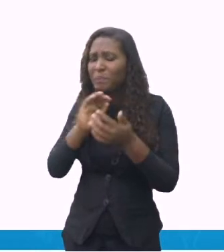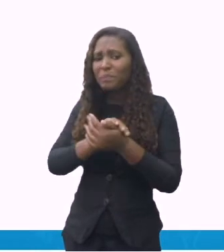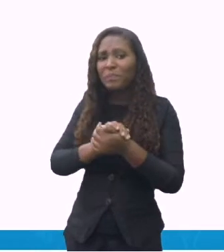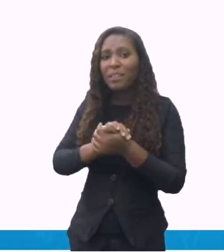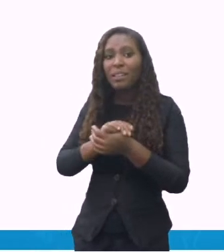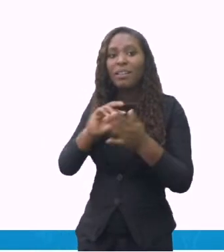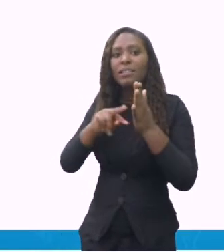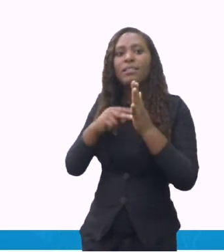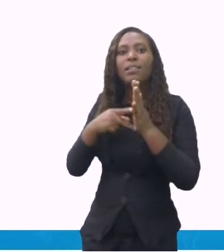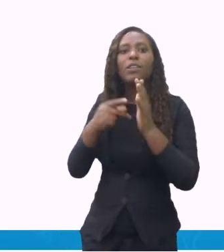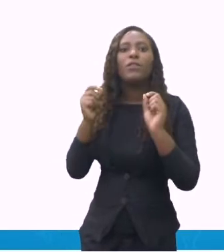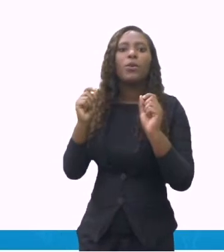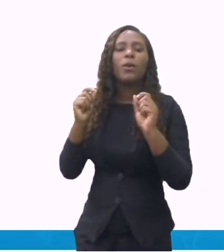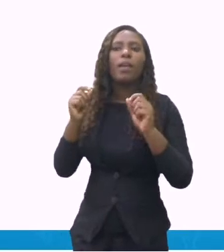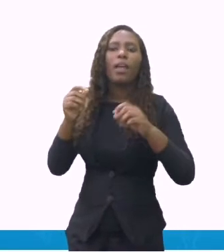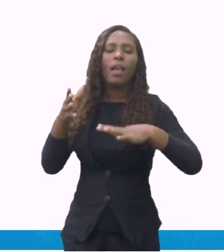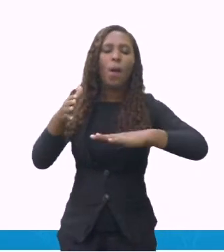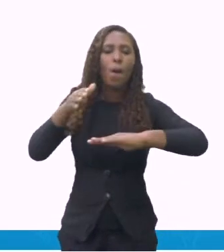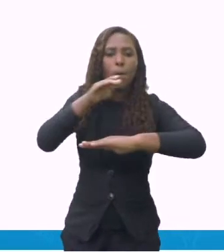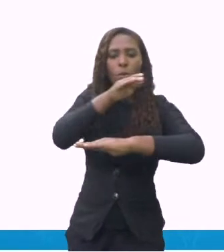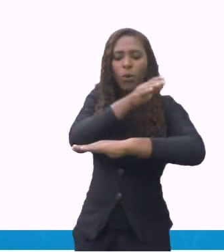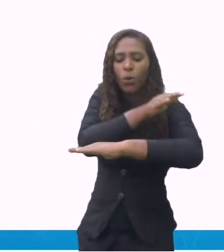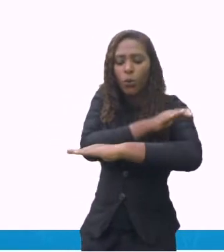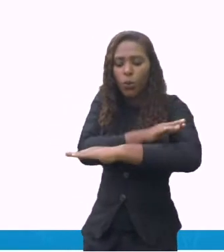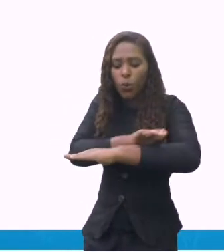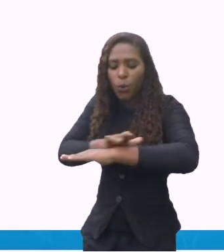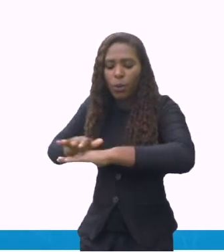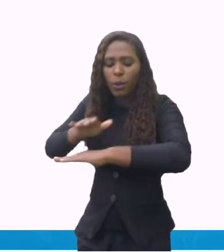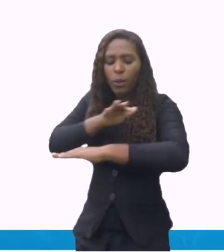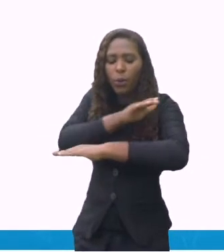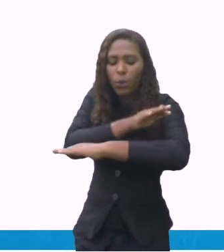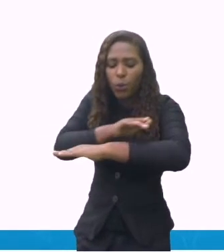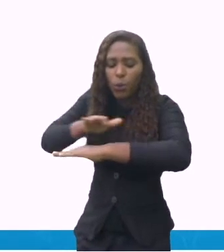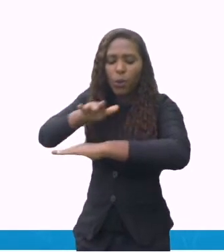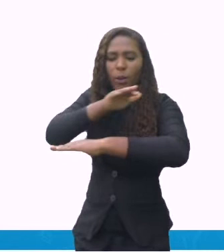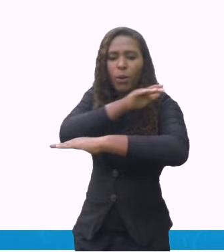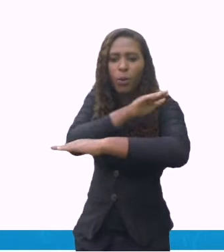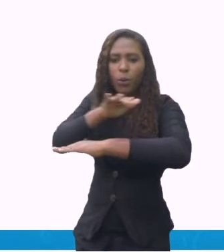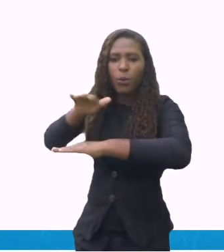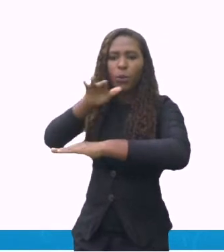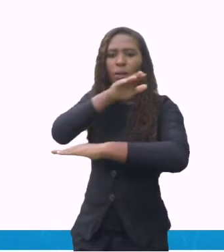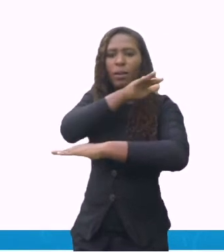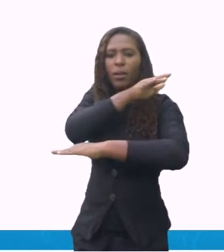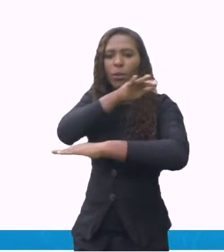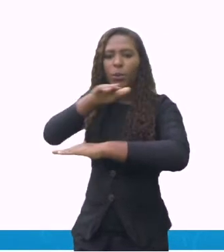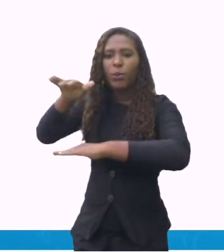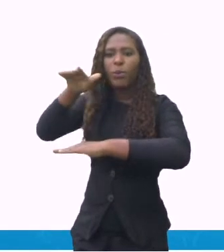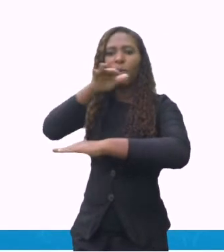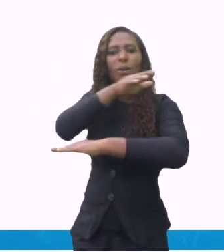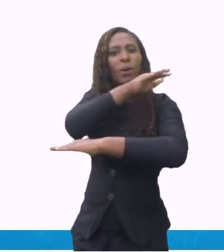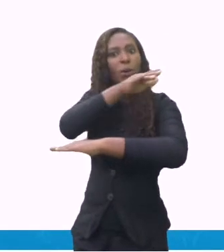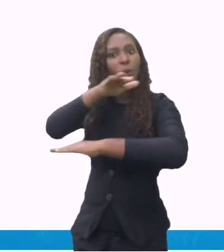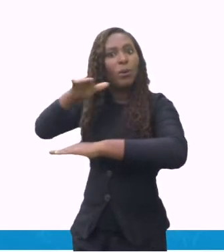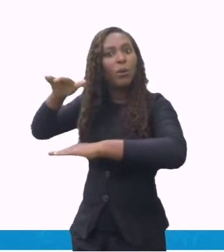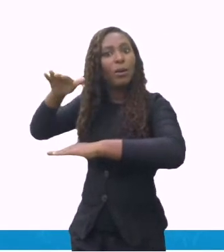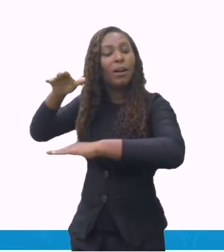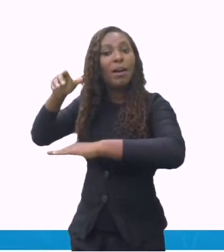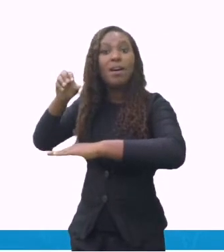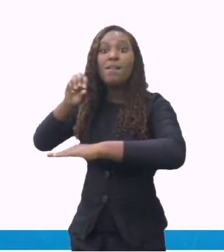São partículas. As rochas sedimentares, elas se originam